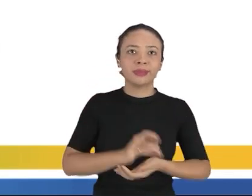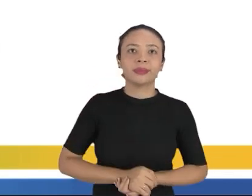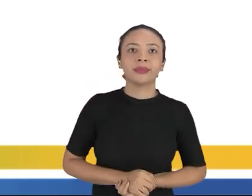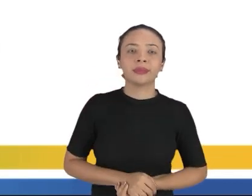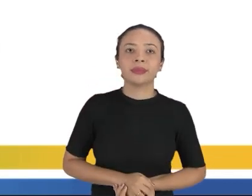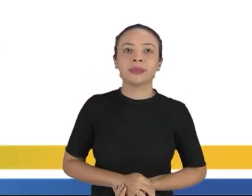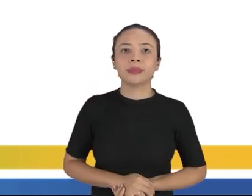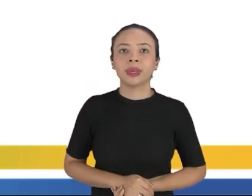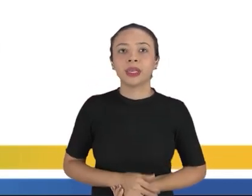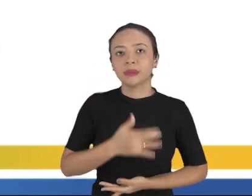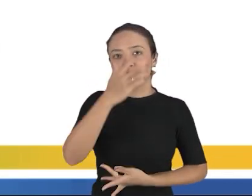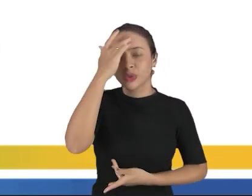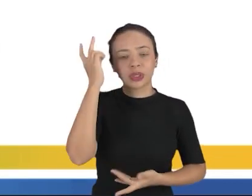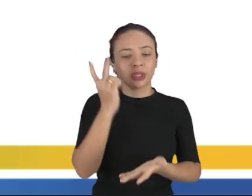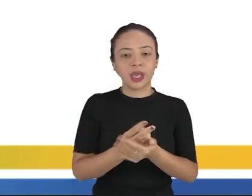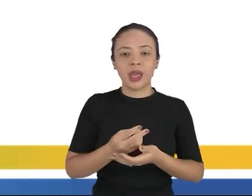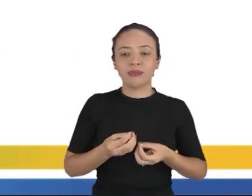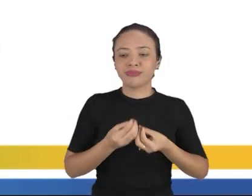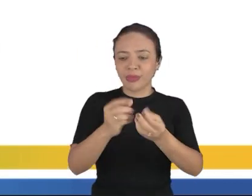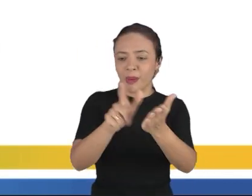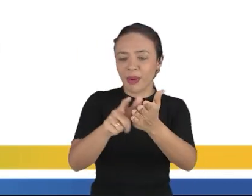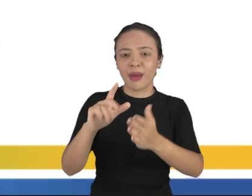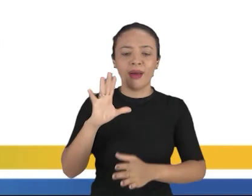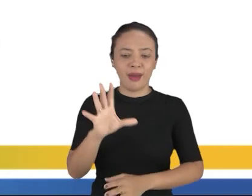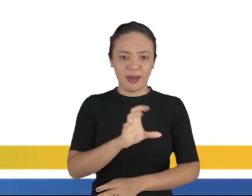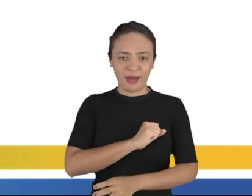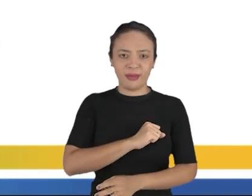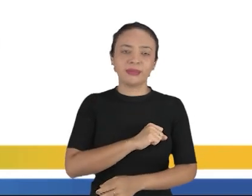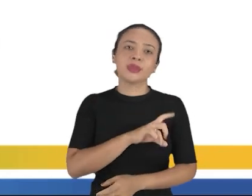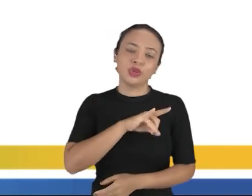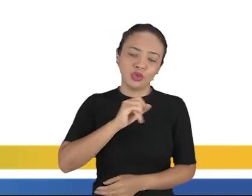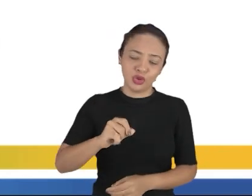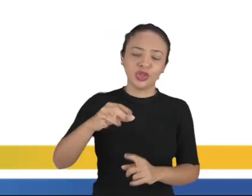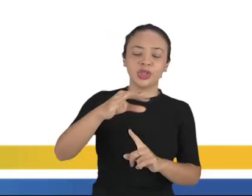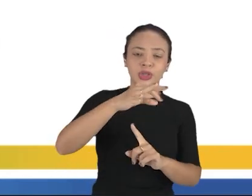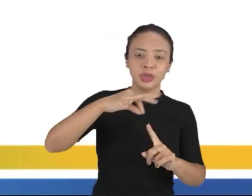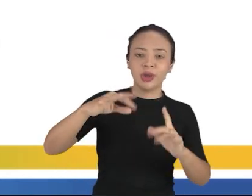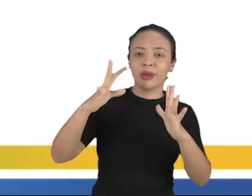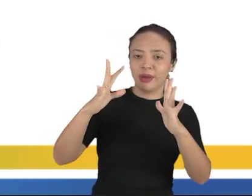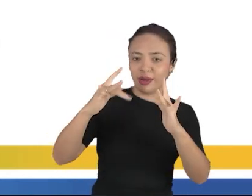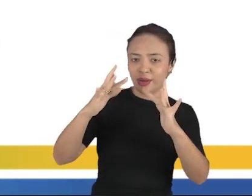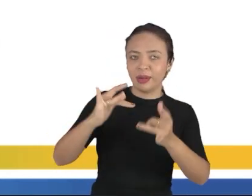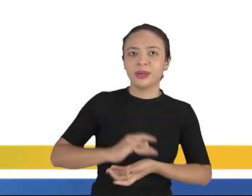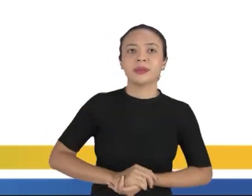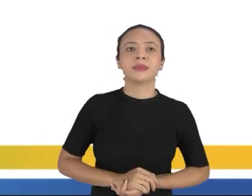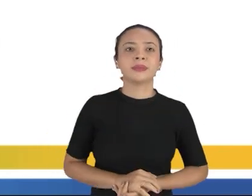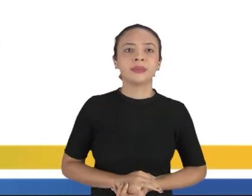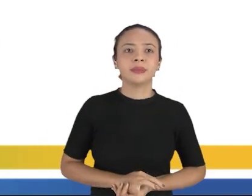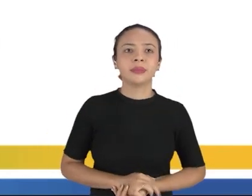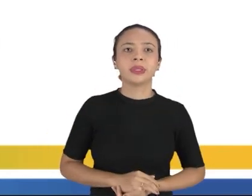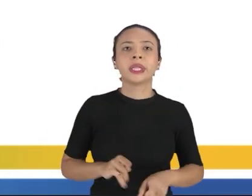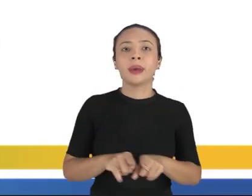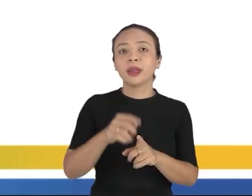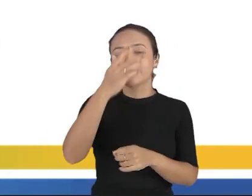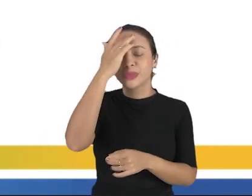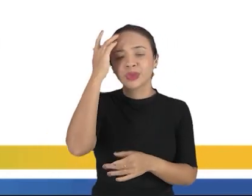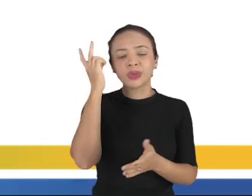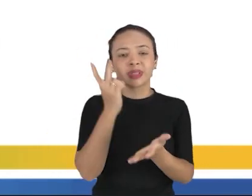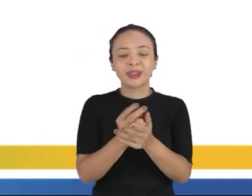Day. As pessoas costumam trocar cartões amorosos? É dia de São Valentim, Valentine's Day. As pessoas costumam